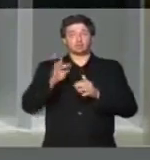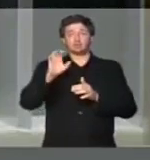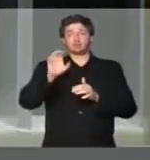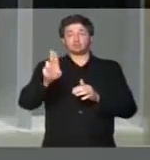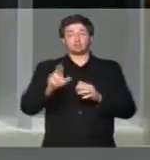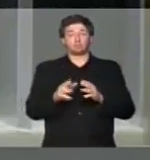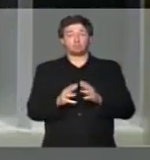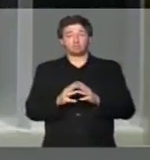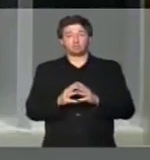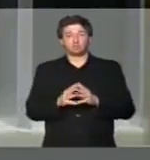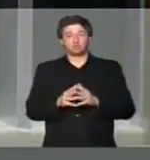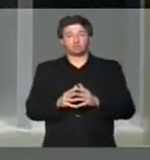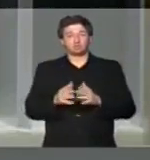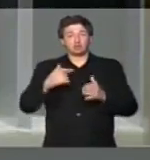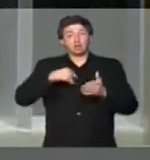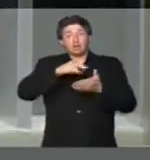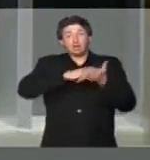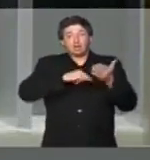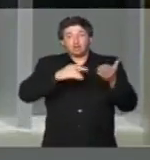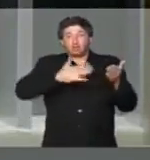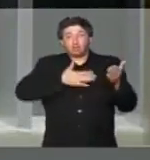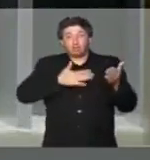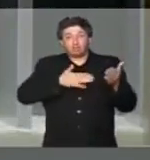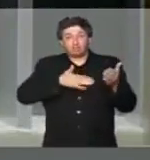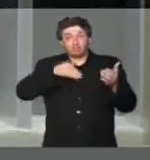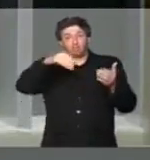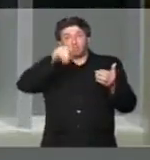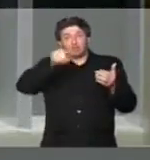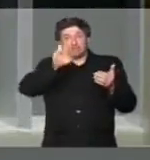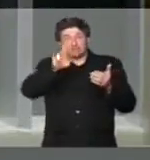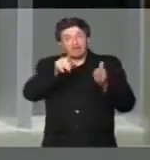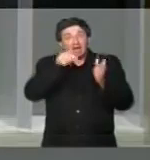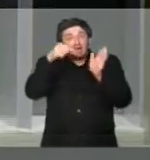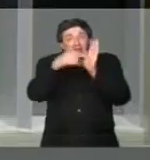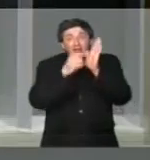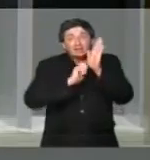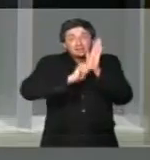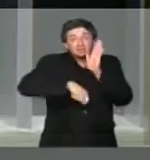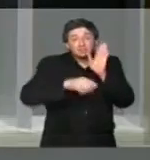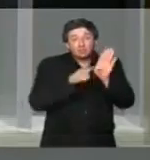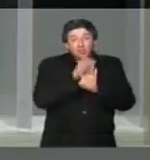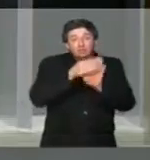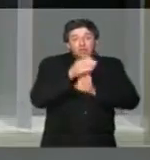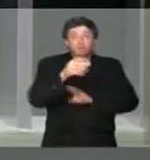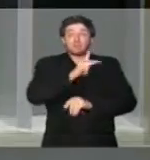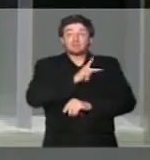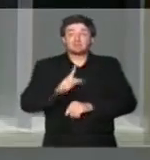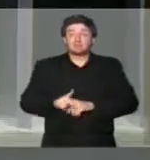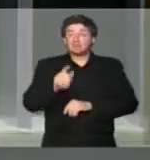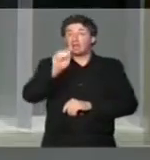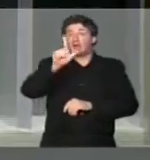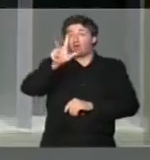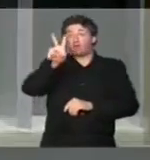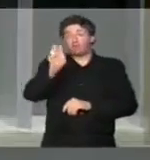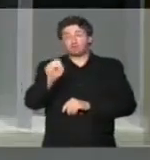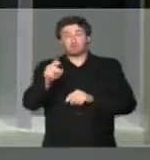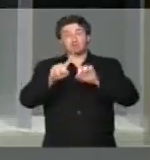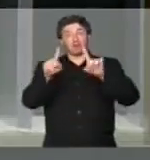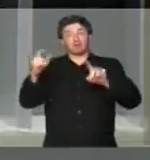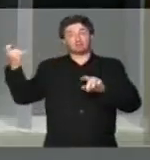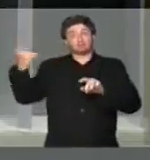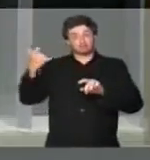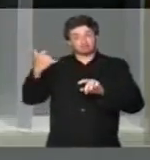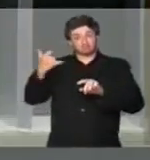pcu eu tenho lá o documento do Dr mozar orientando o presidente Henrique Eduardo Alves como eu recebi uma